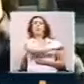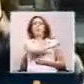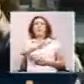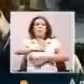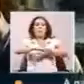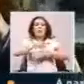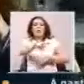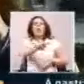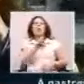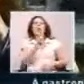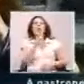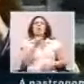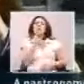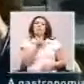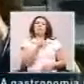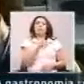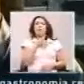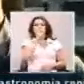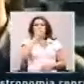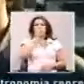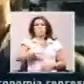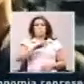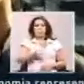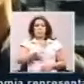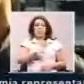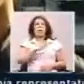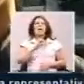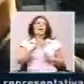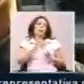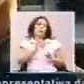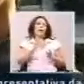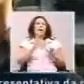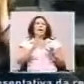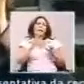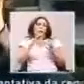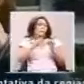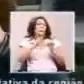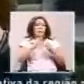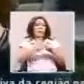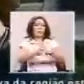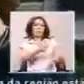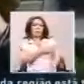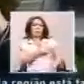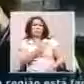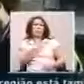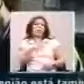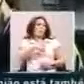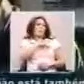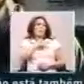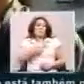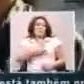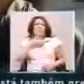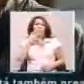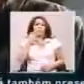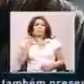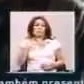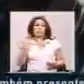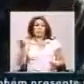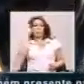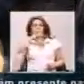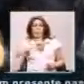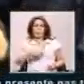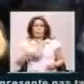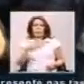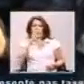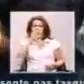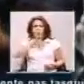obedecida sem ser questionada, acho que é inevitável que surjam situações de abusos e de excessos. E por outro lado, também temos que